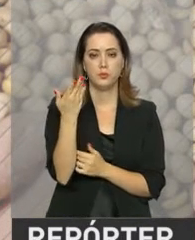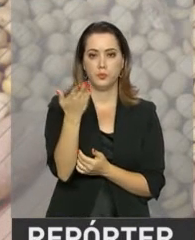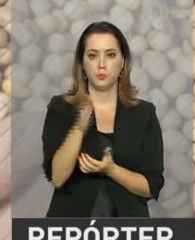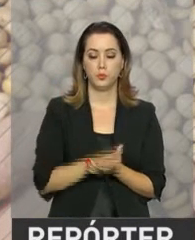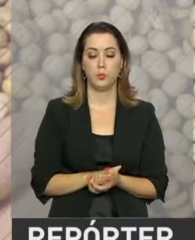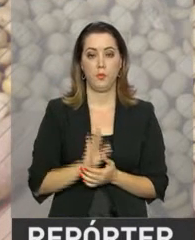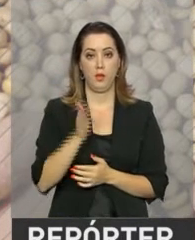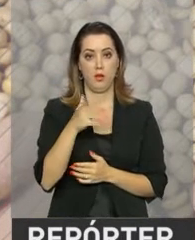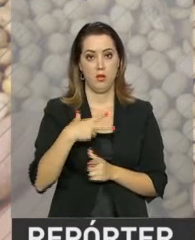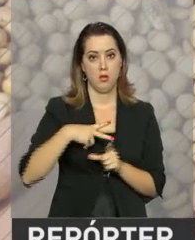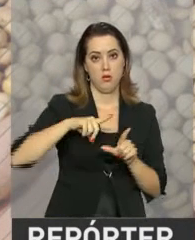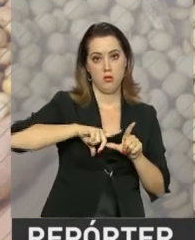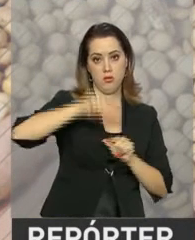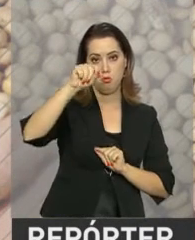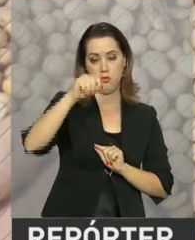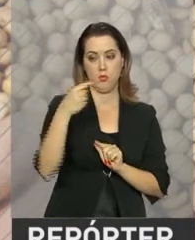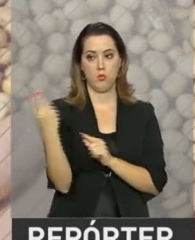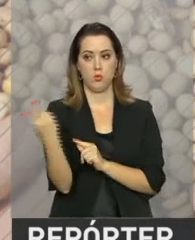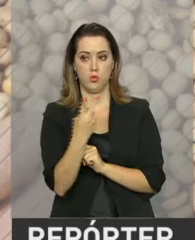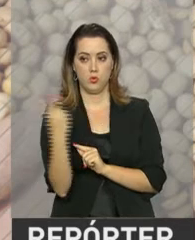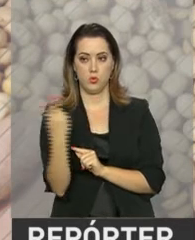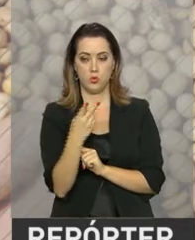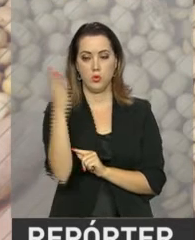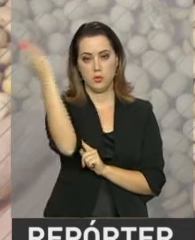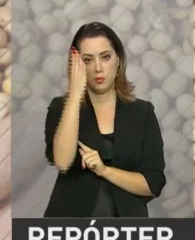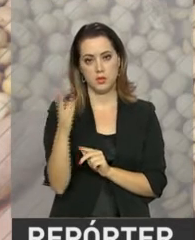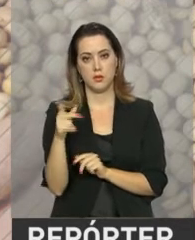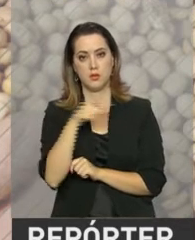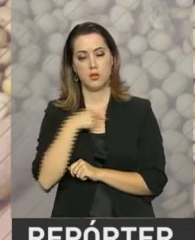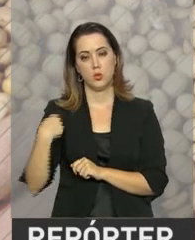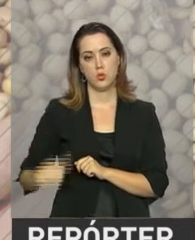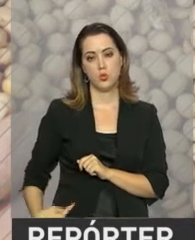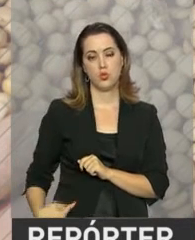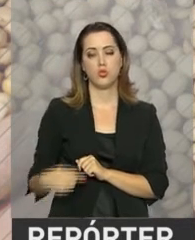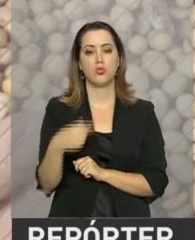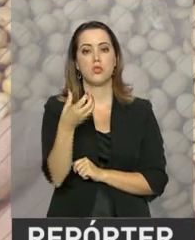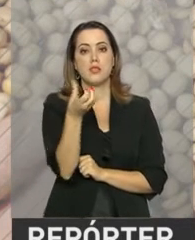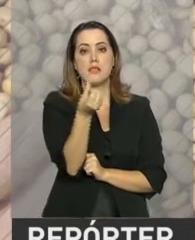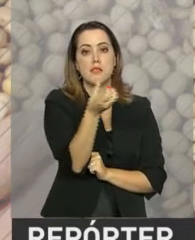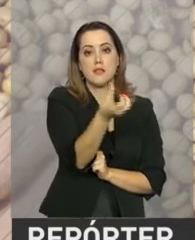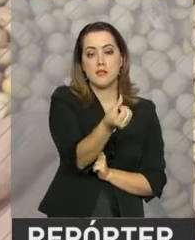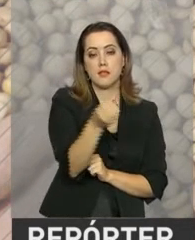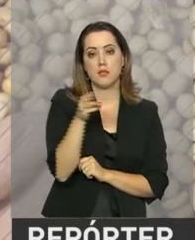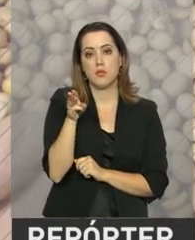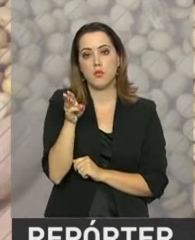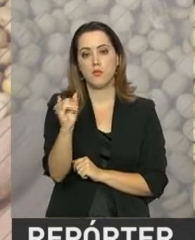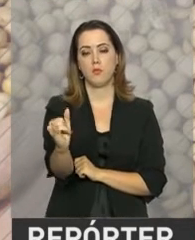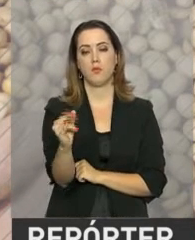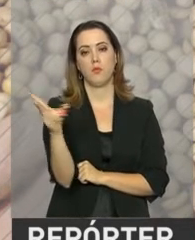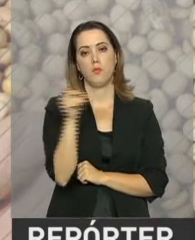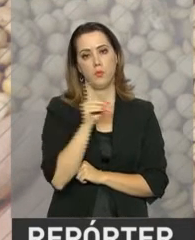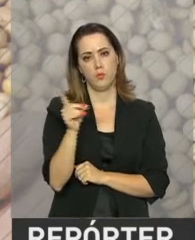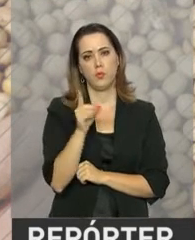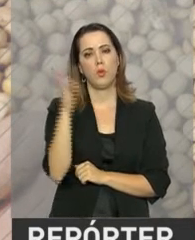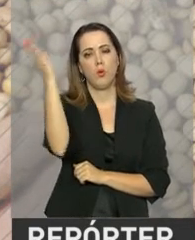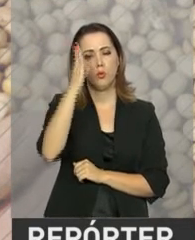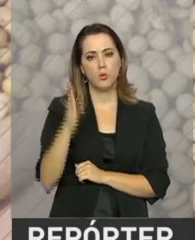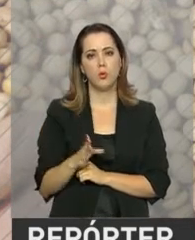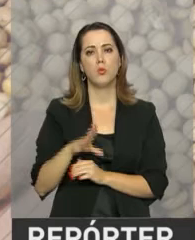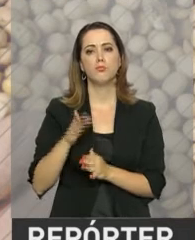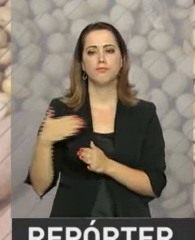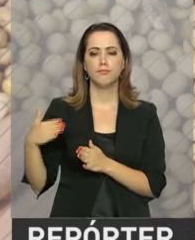histórico Há dois anos os negócios entre os dois países atingiram 66 Bilhões de Dólares no ano passado o Brasil